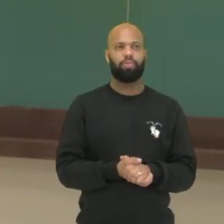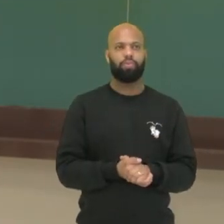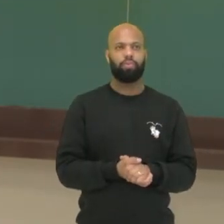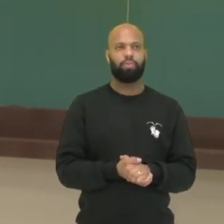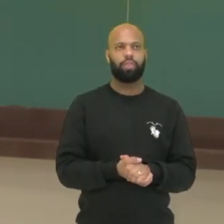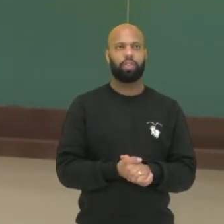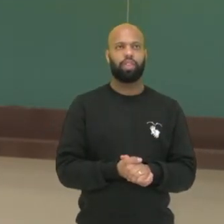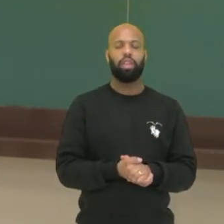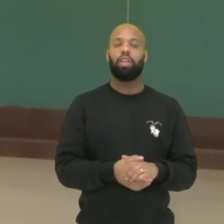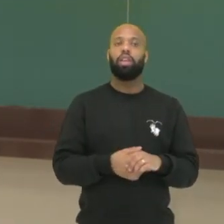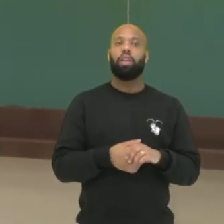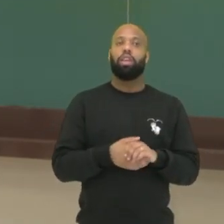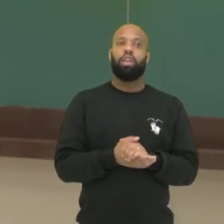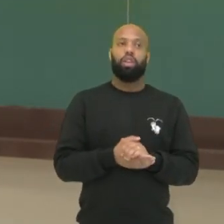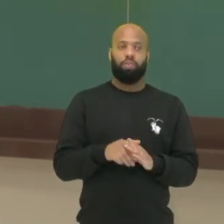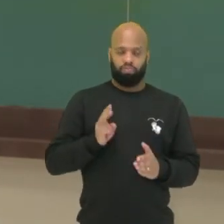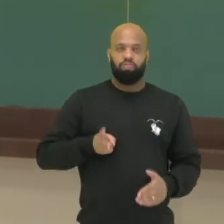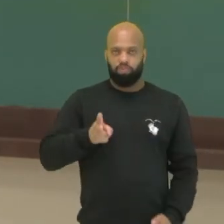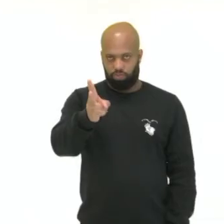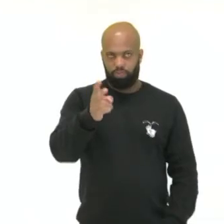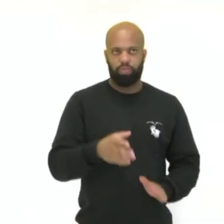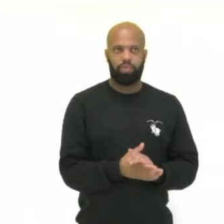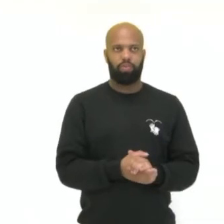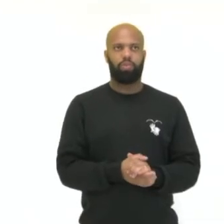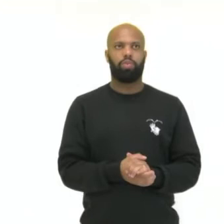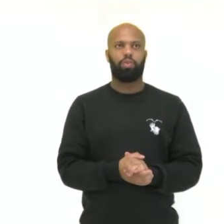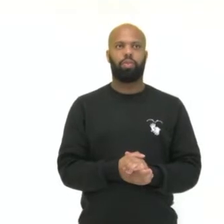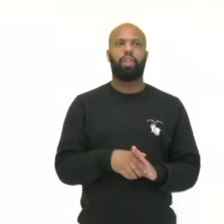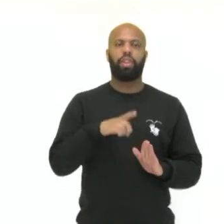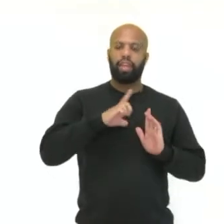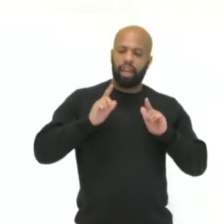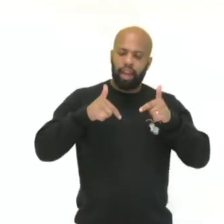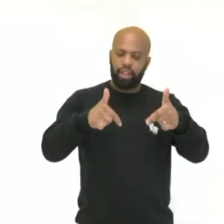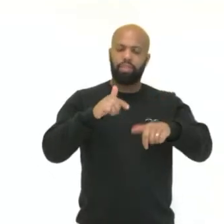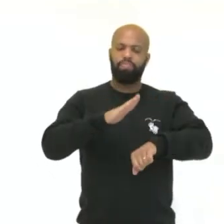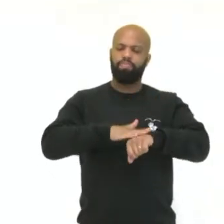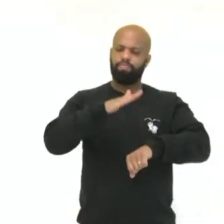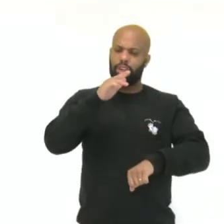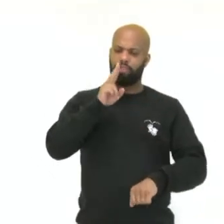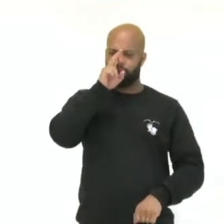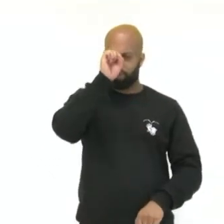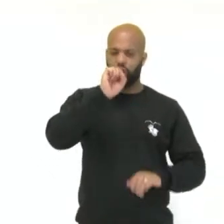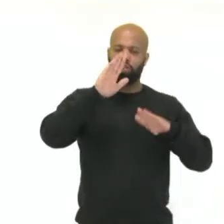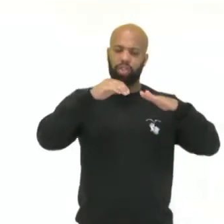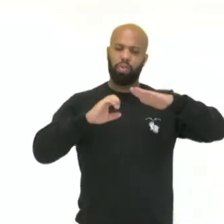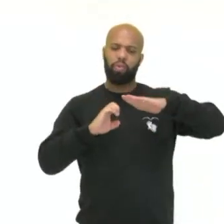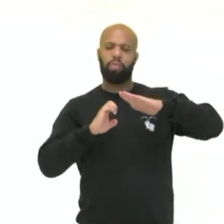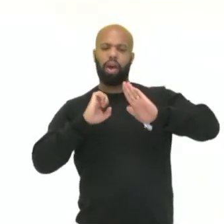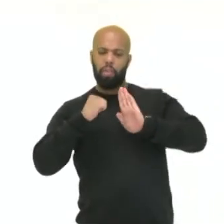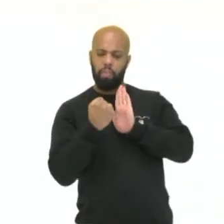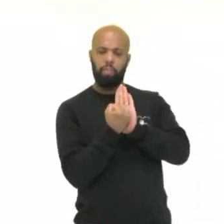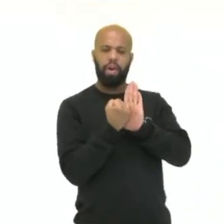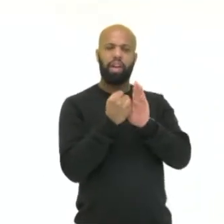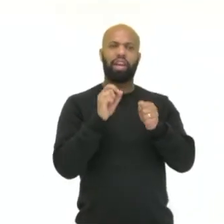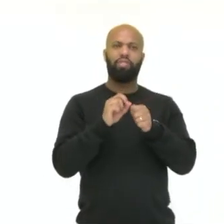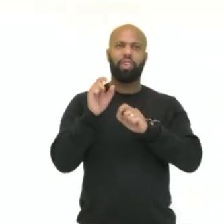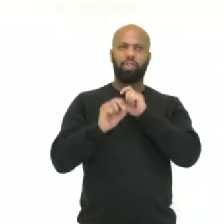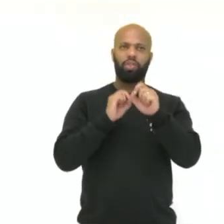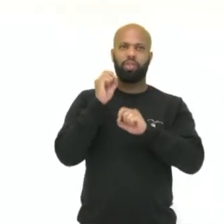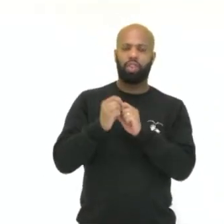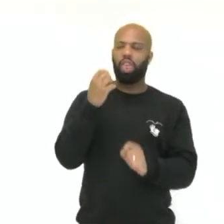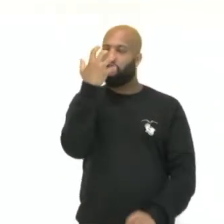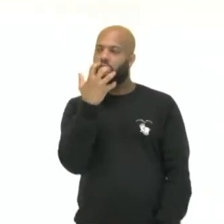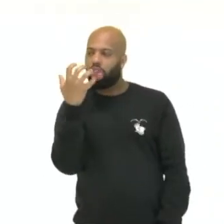Sigamos lendo mais alguns trechos da reportagem então. Com ações cada vez mais incisivas, as marcas encantam as crianças em 360